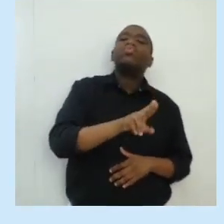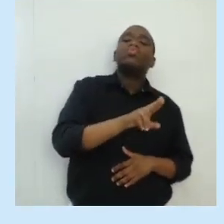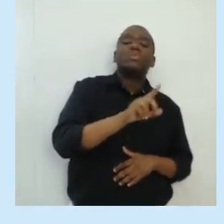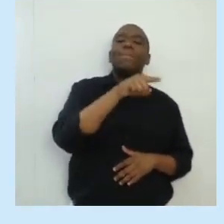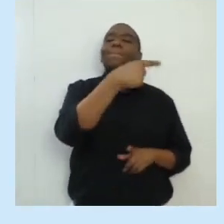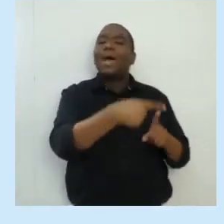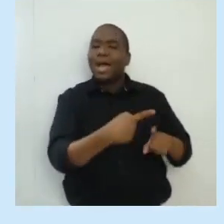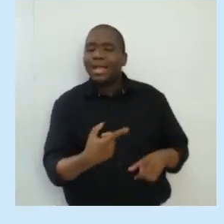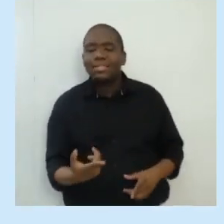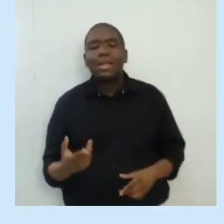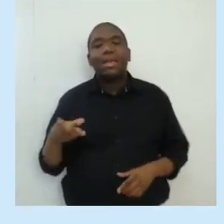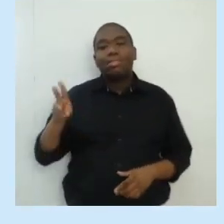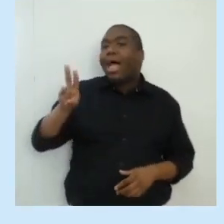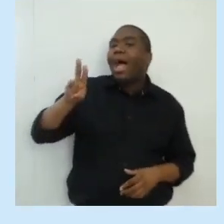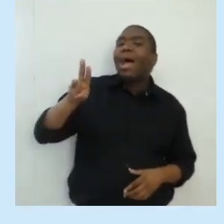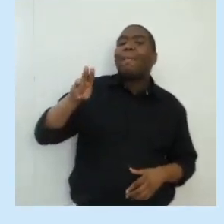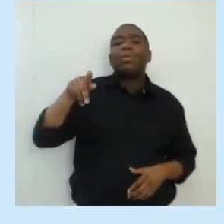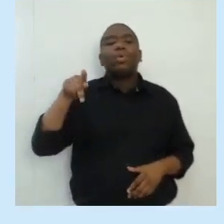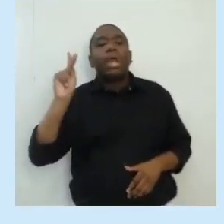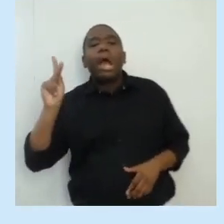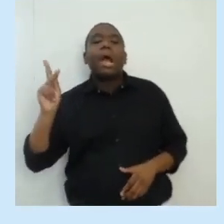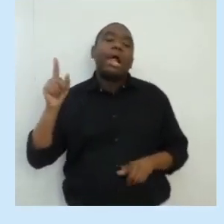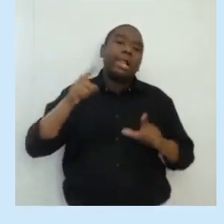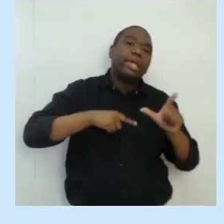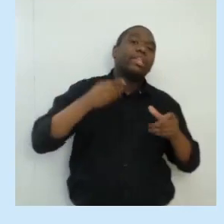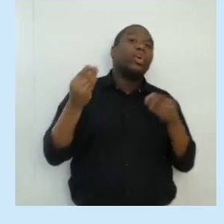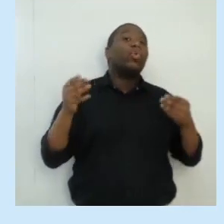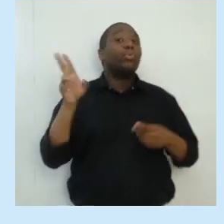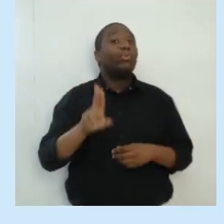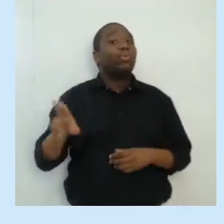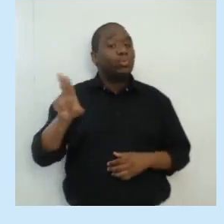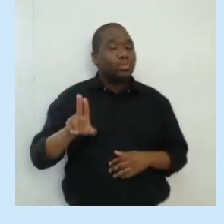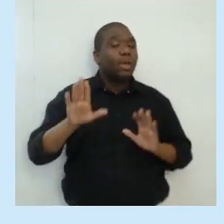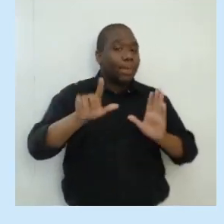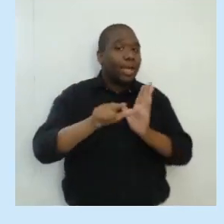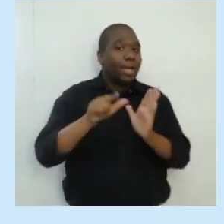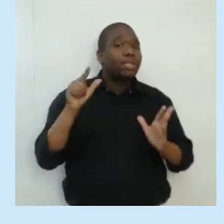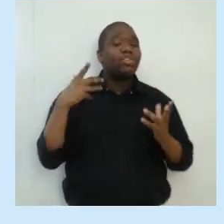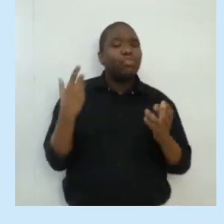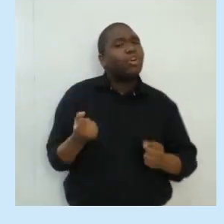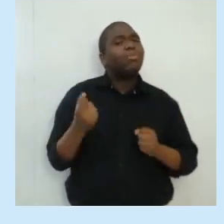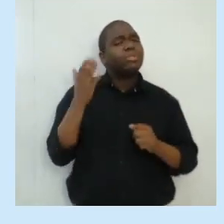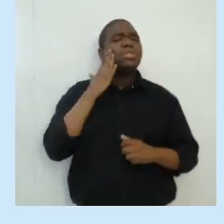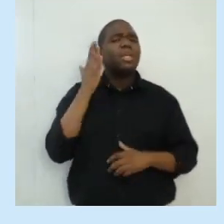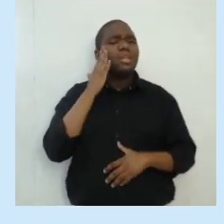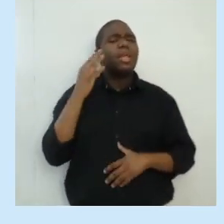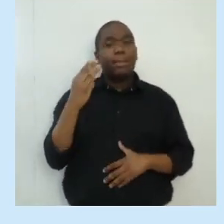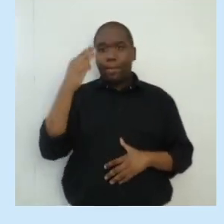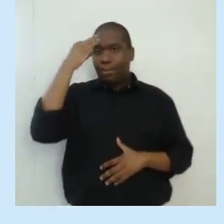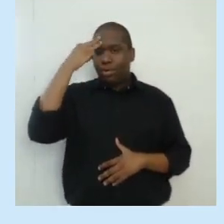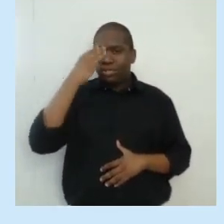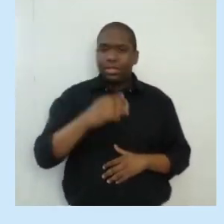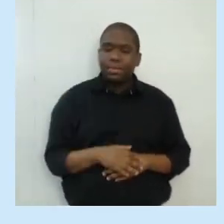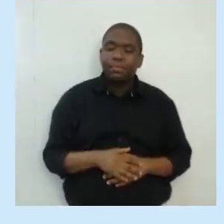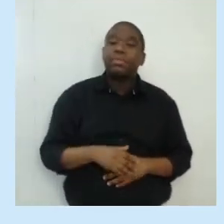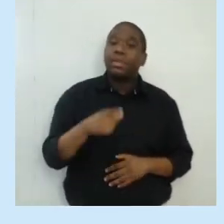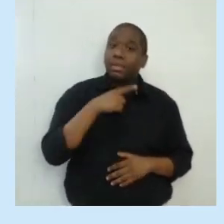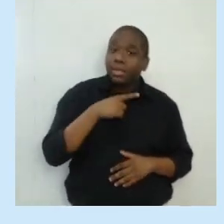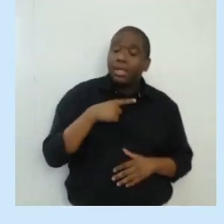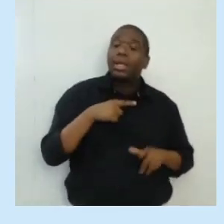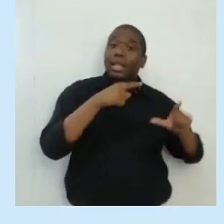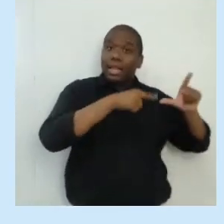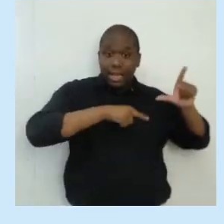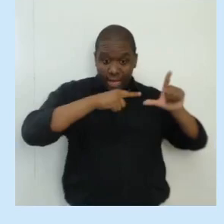W, o K. Mas antes de tudo isso, vamos memorizar, né? O alfabeto é o conjunto